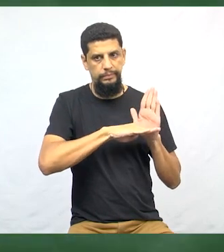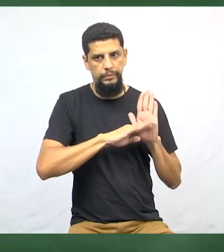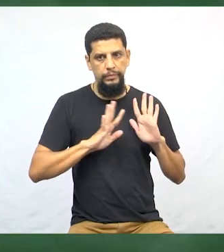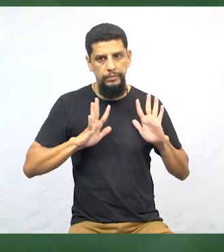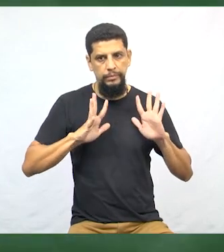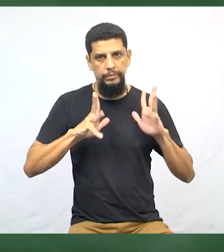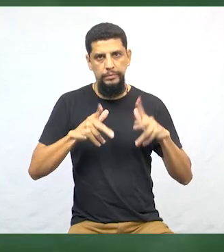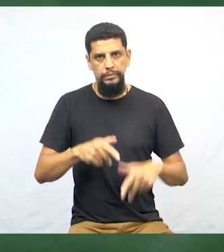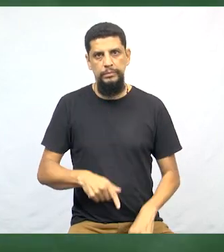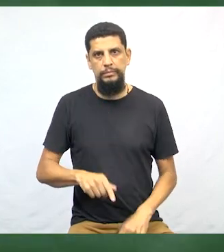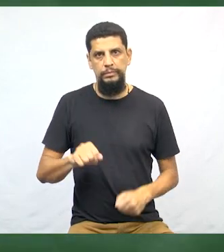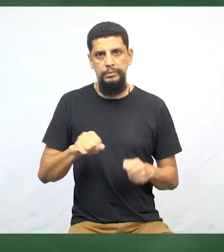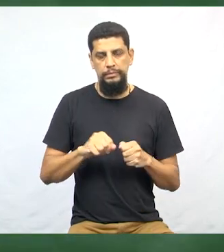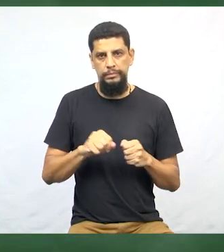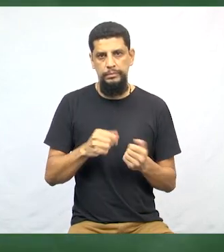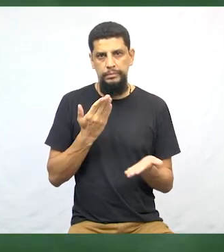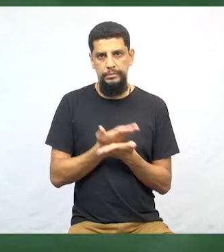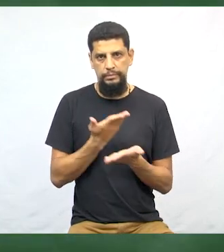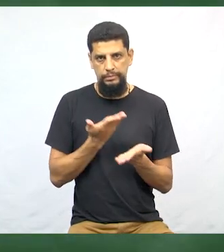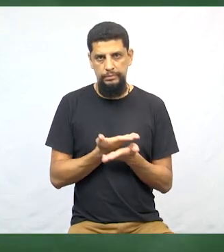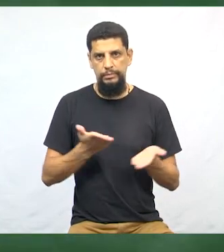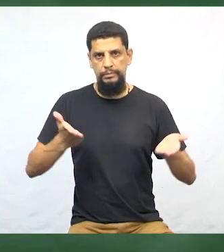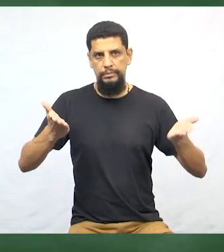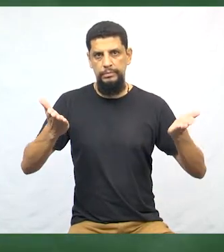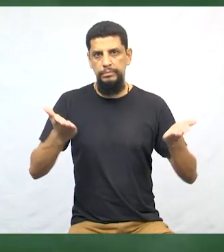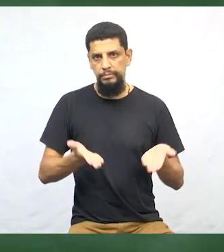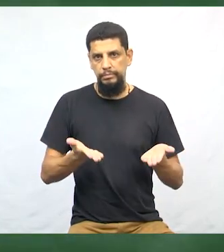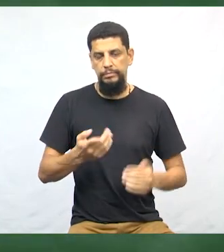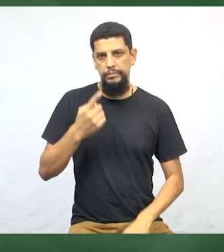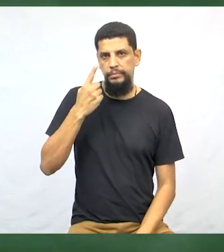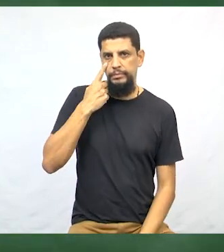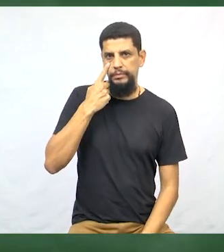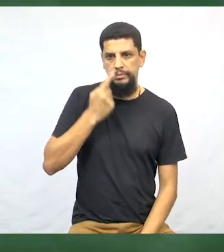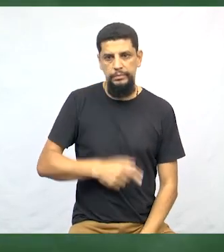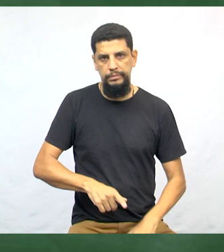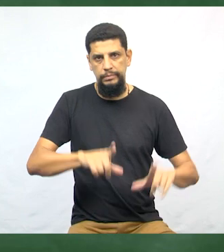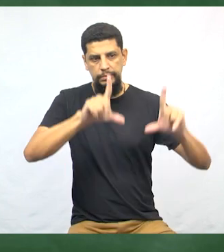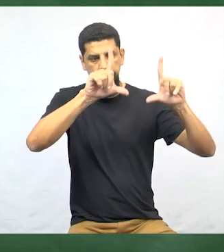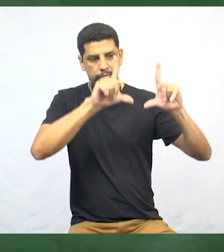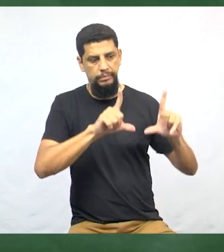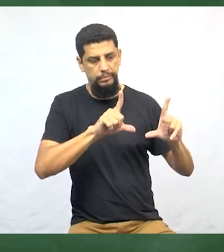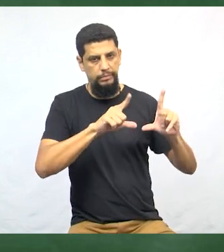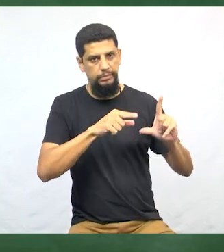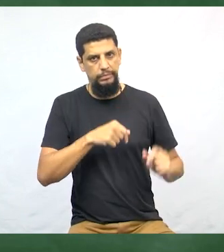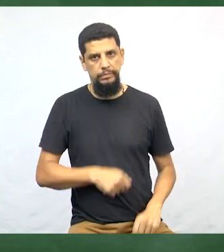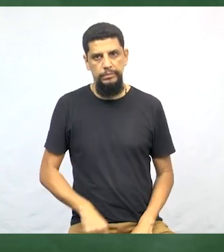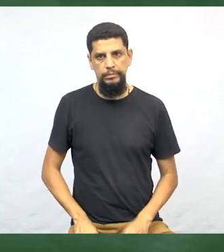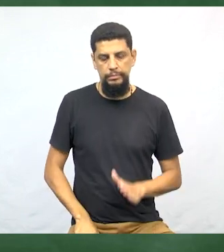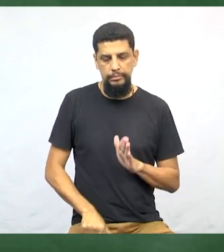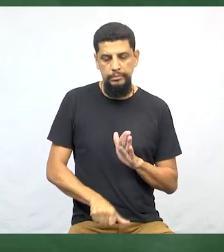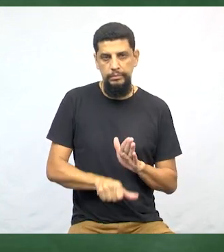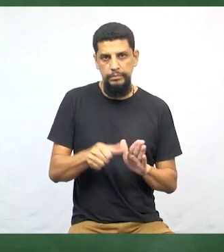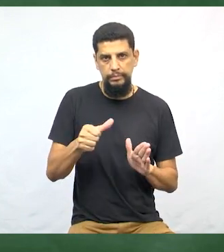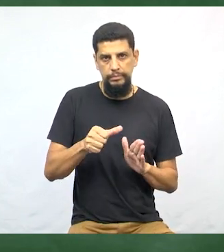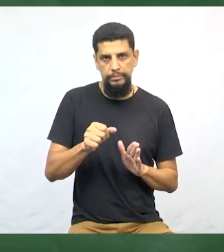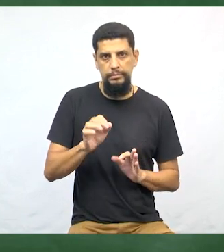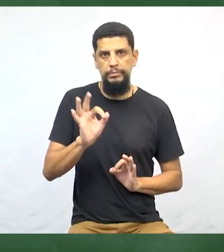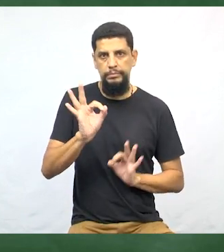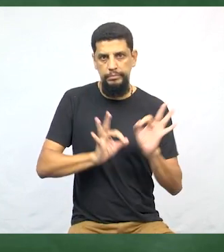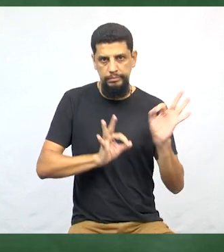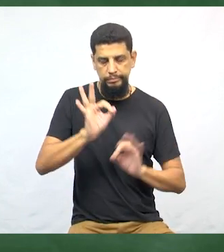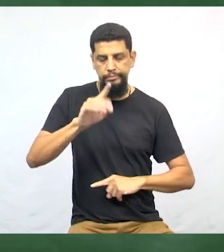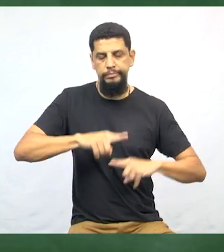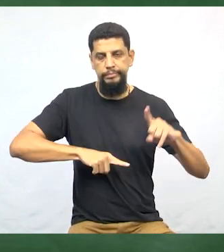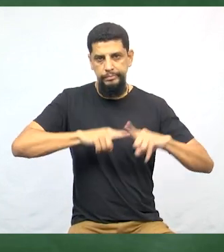Vamos ver tudo o que vamos fazer na aula de hoje. Olhem lá na tela. Primeiro nós vamos separar os